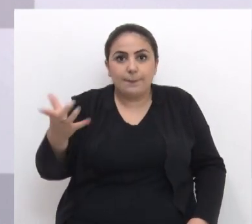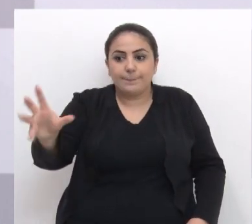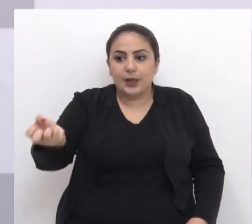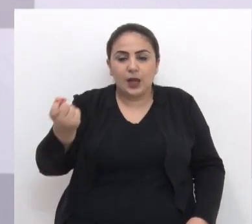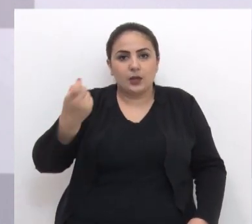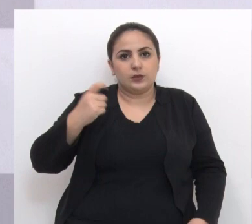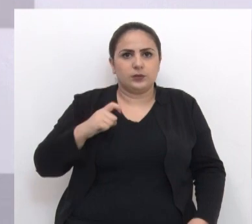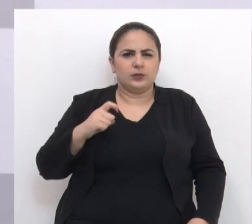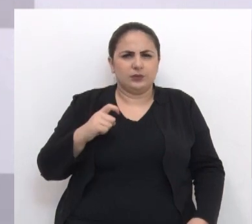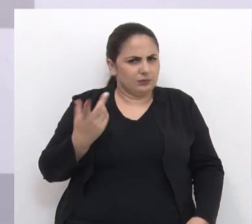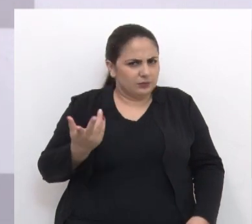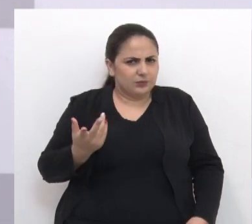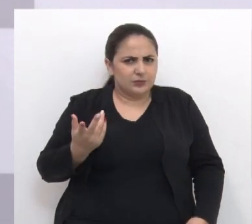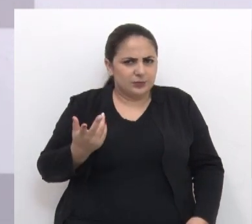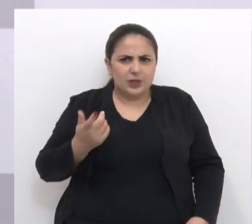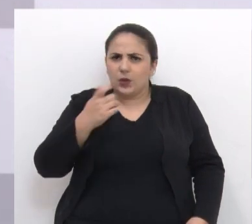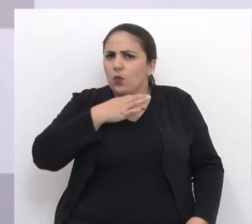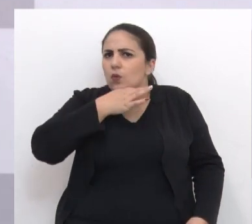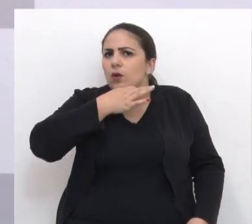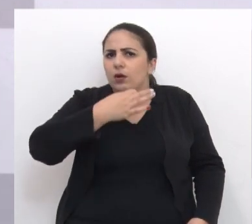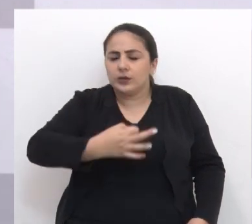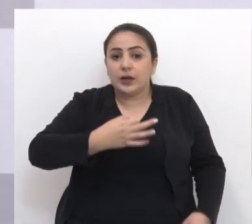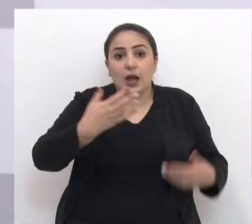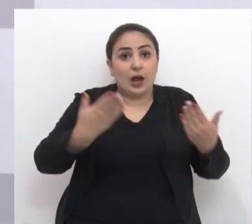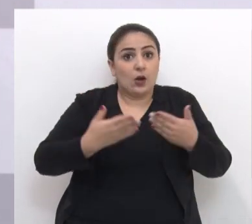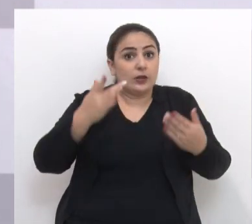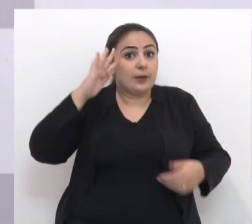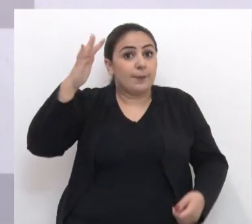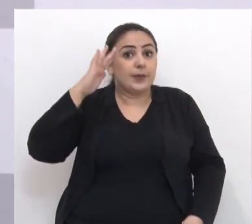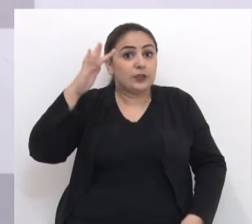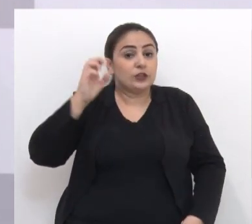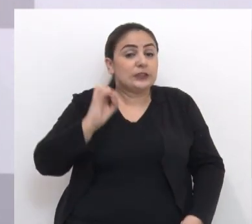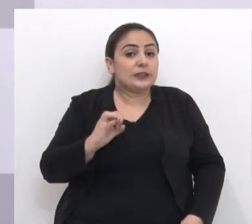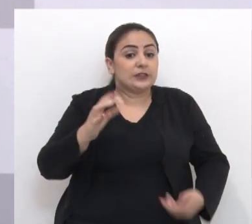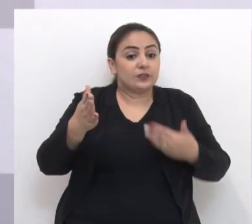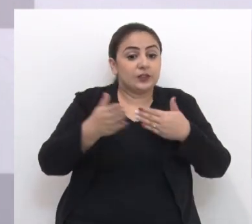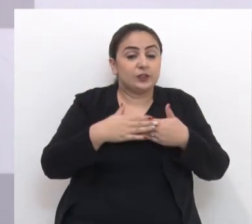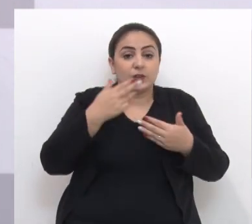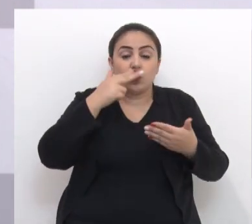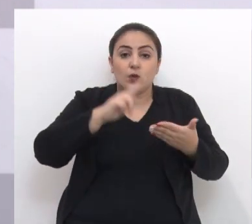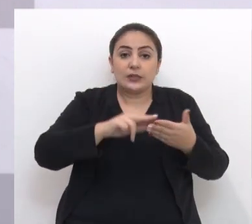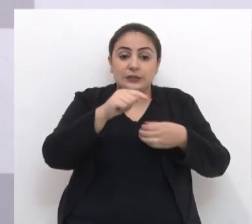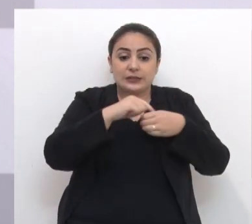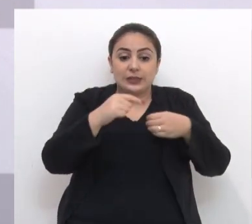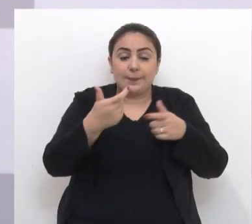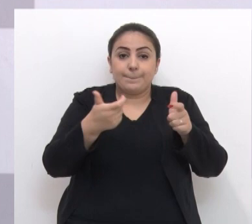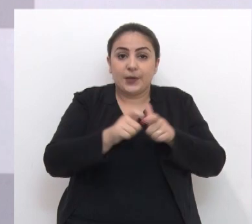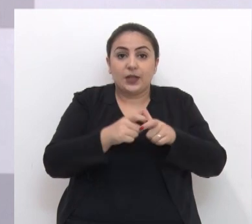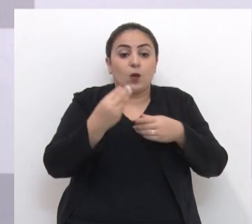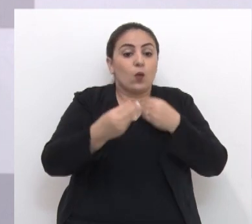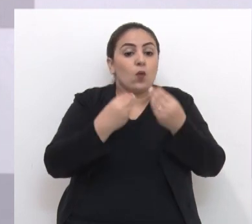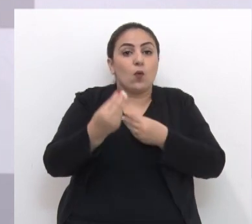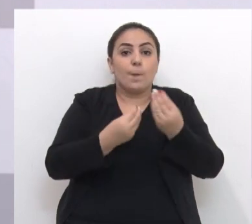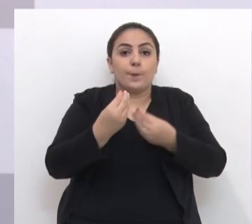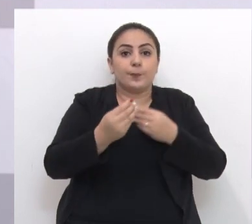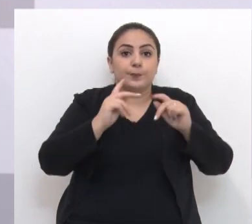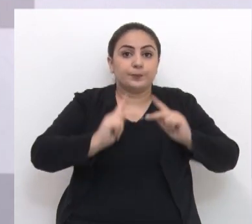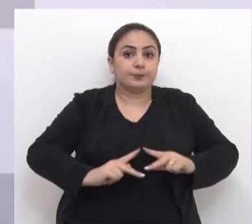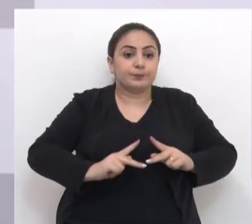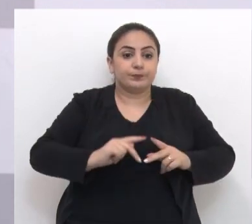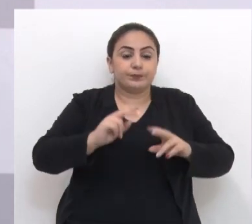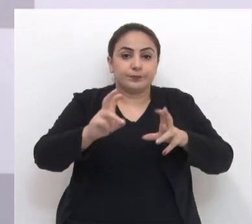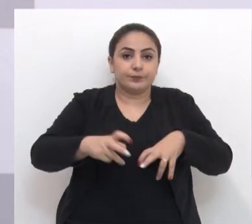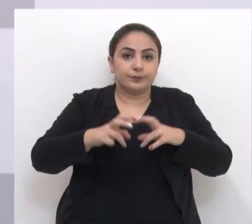da renda de um trabalhador, de um aposentado, isso é horrível. Agora imagine se fechar a correia em cidade pequena, como que